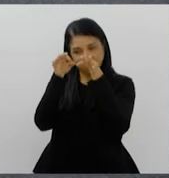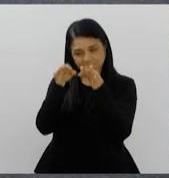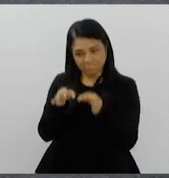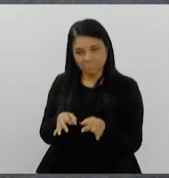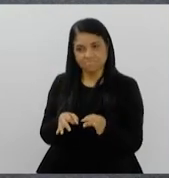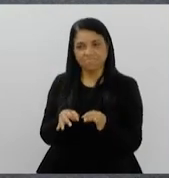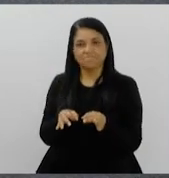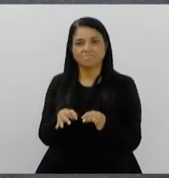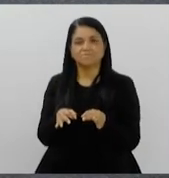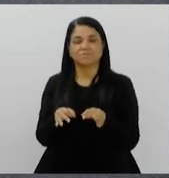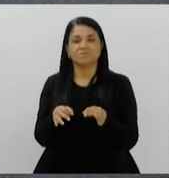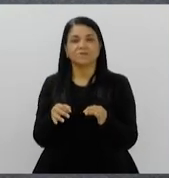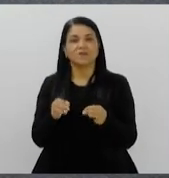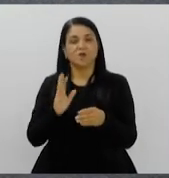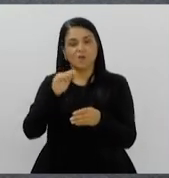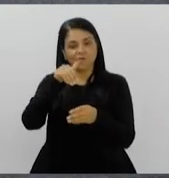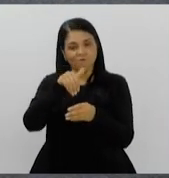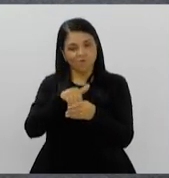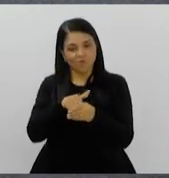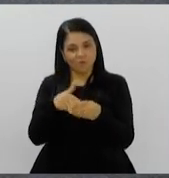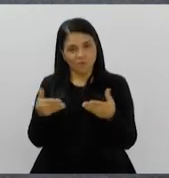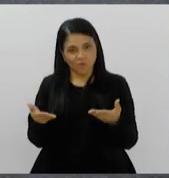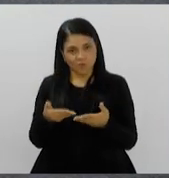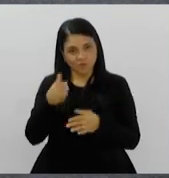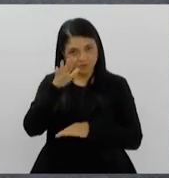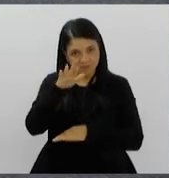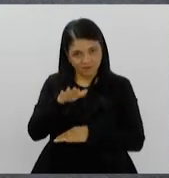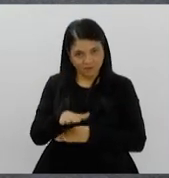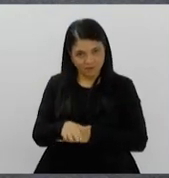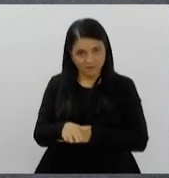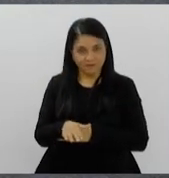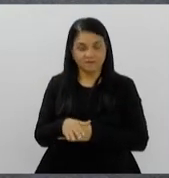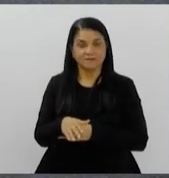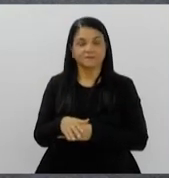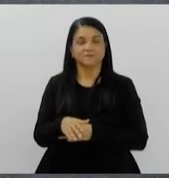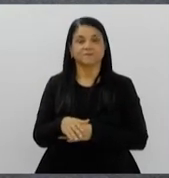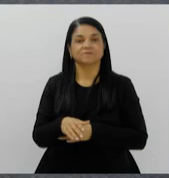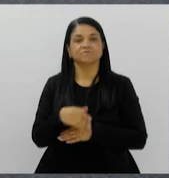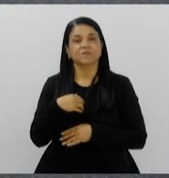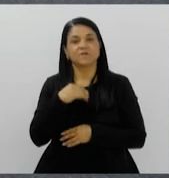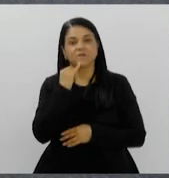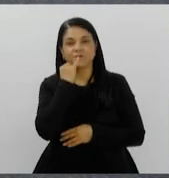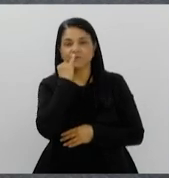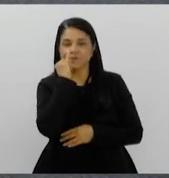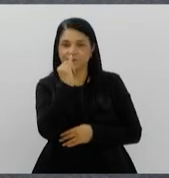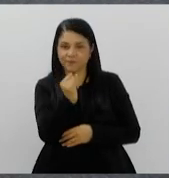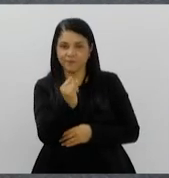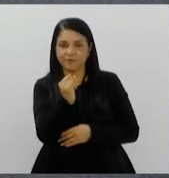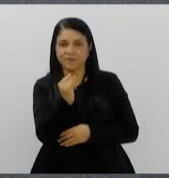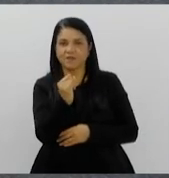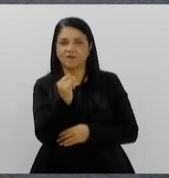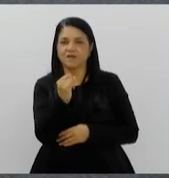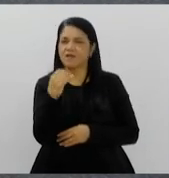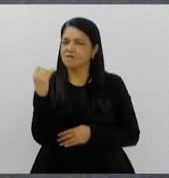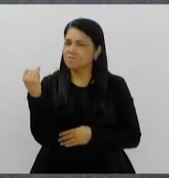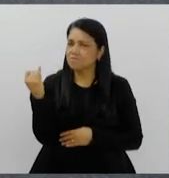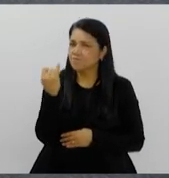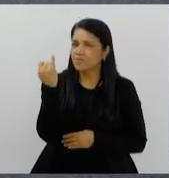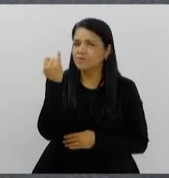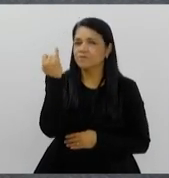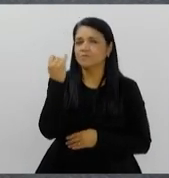assertiva que nós estamos podendo votar aqui na tarde de hoje. Dizer para Vossa Excelência que é muito